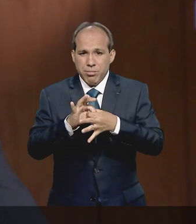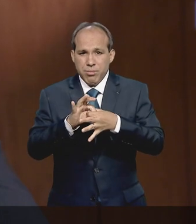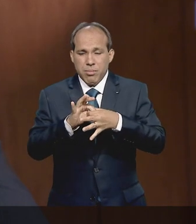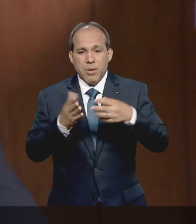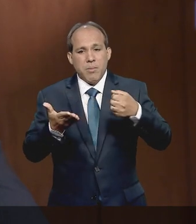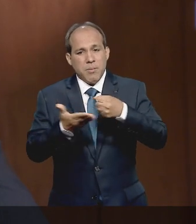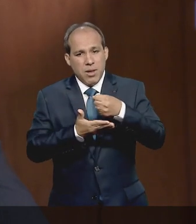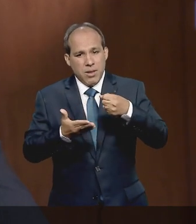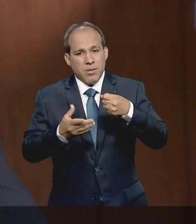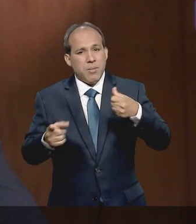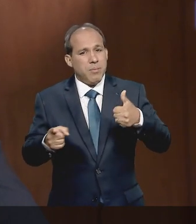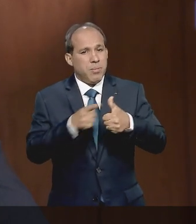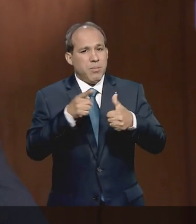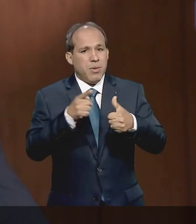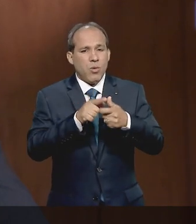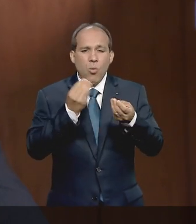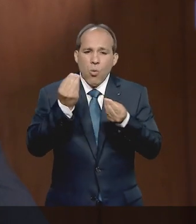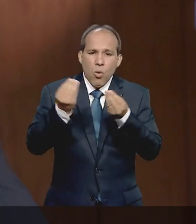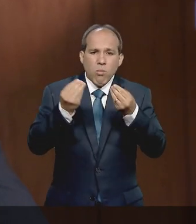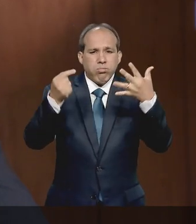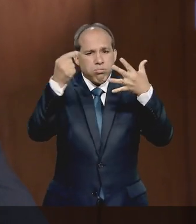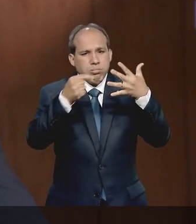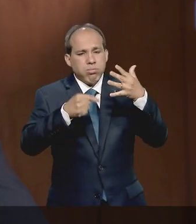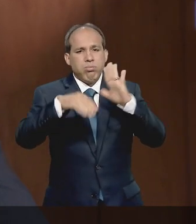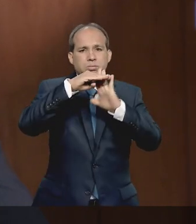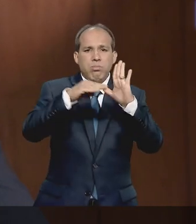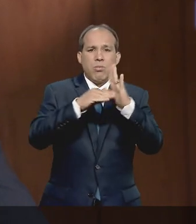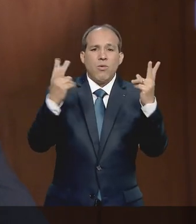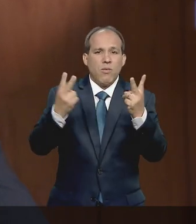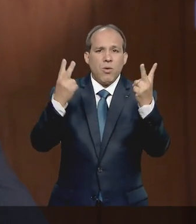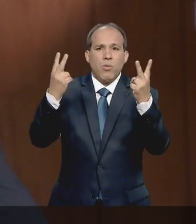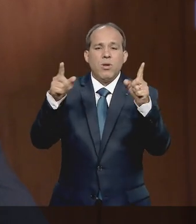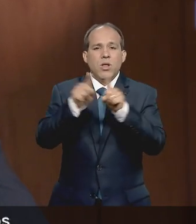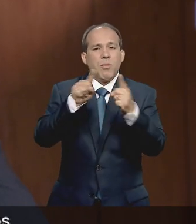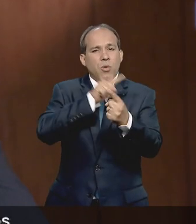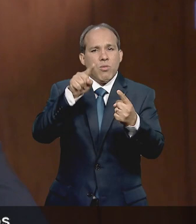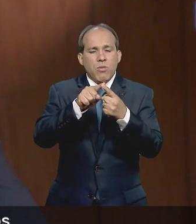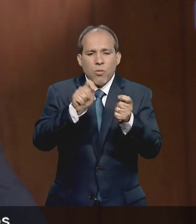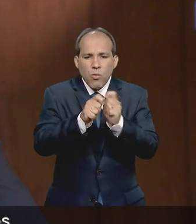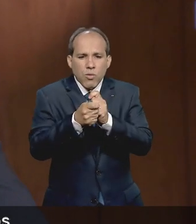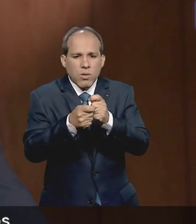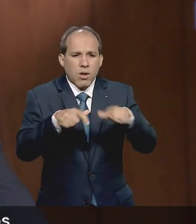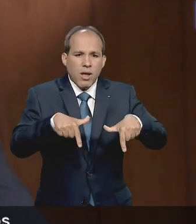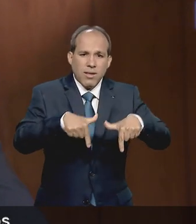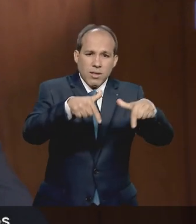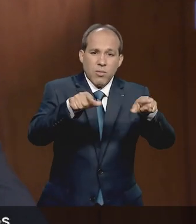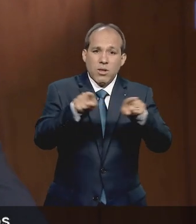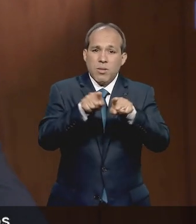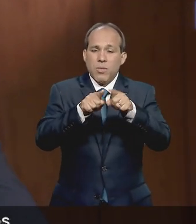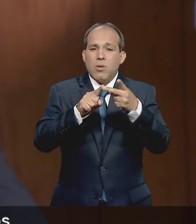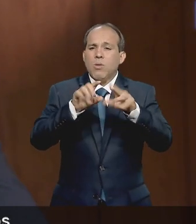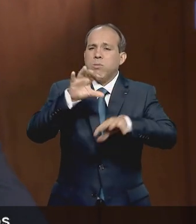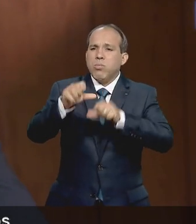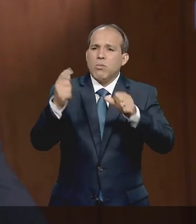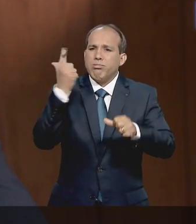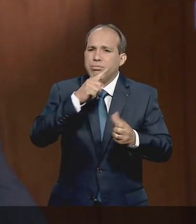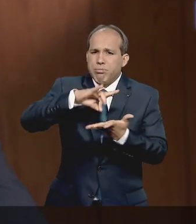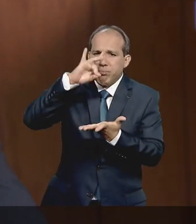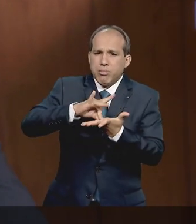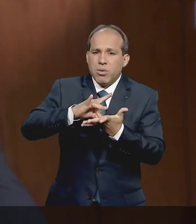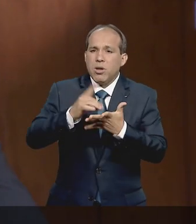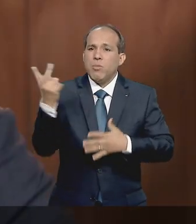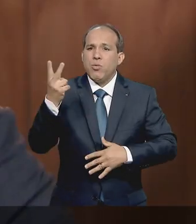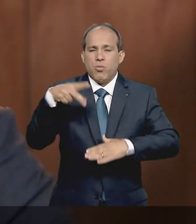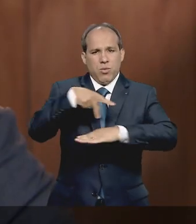O primeiro é a convergência de princípios valores e objetivos o segundo é a busca de benefícios concretos